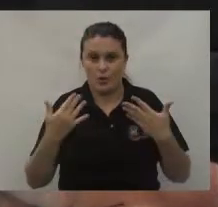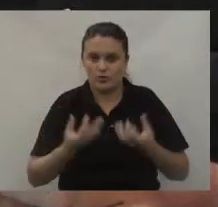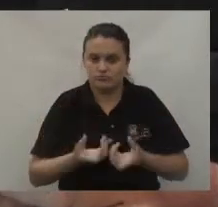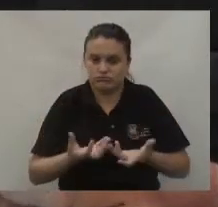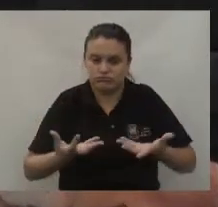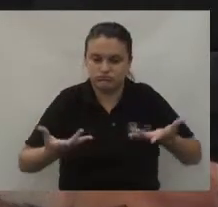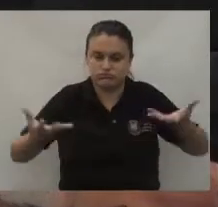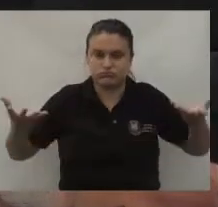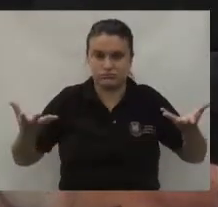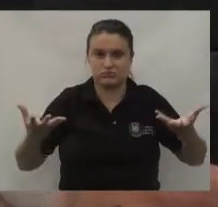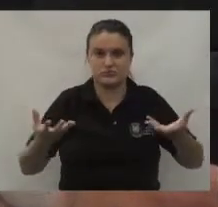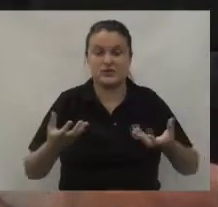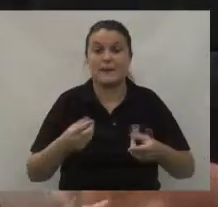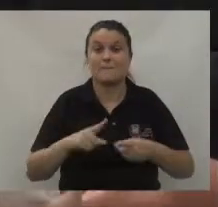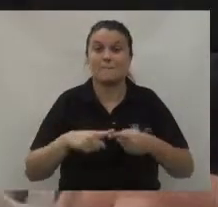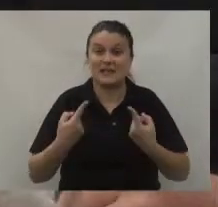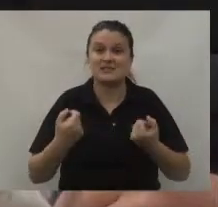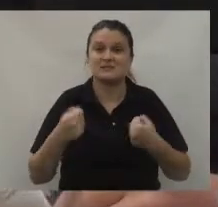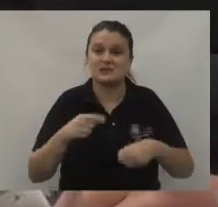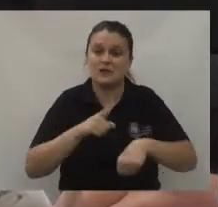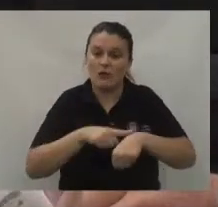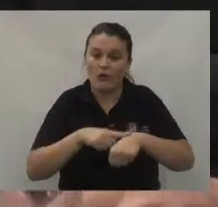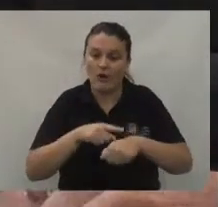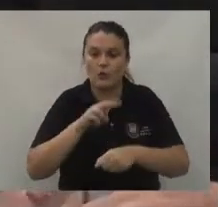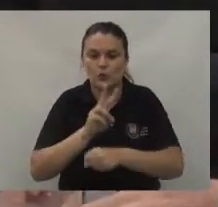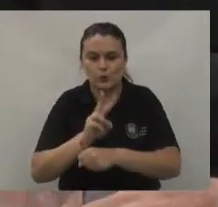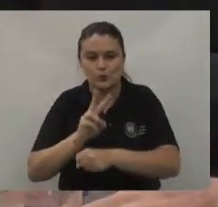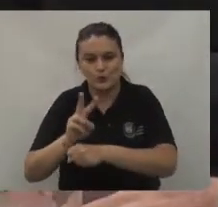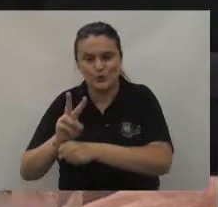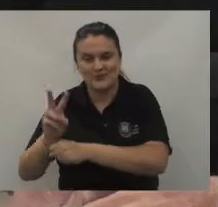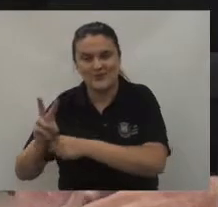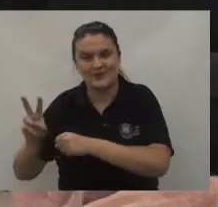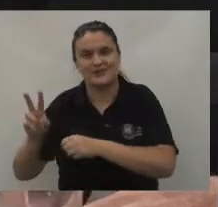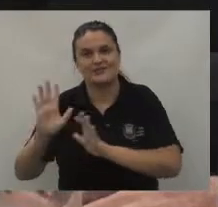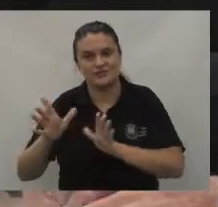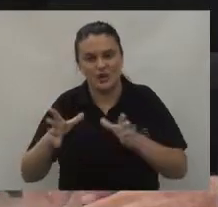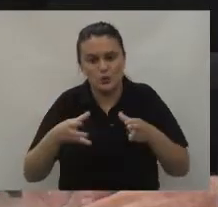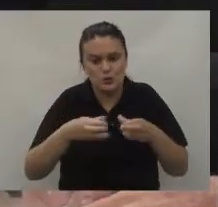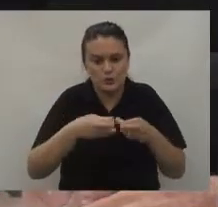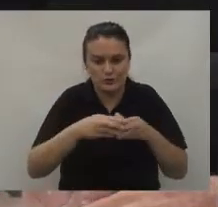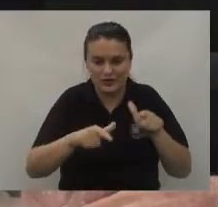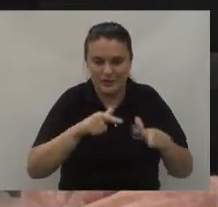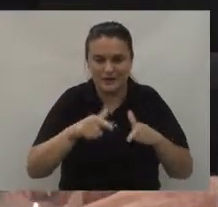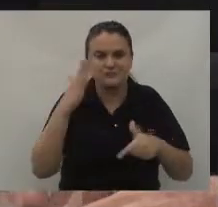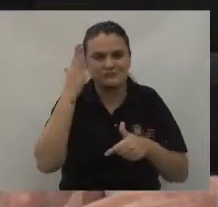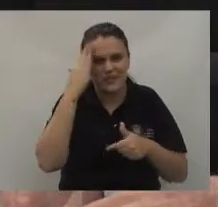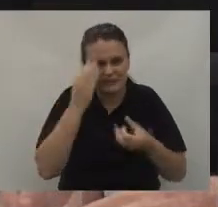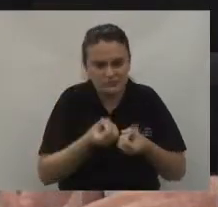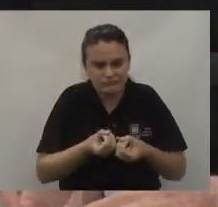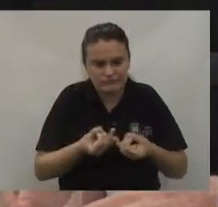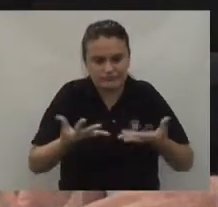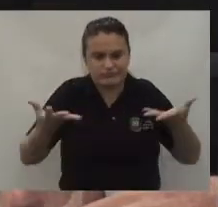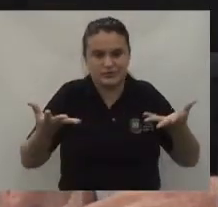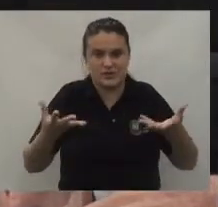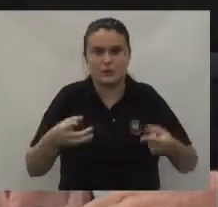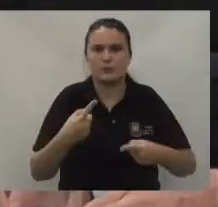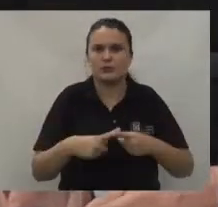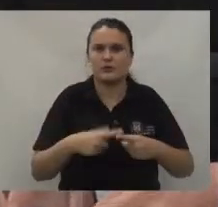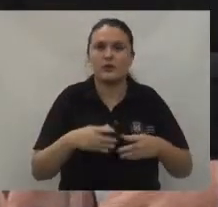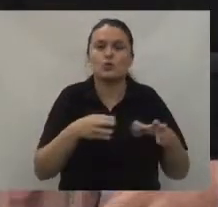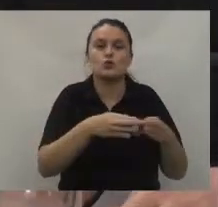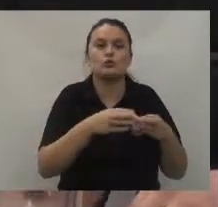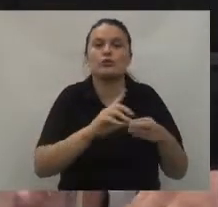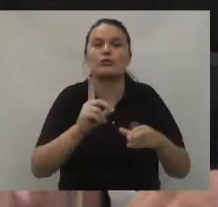e foi nessas épocas mas tem que se programar deixar a equipe já arrumado se sabe que o mato cresce nessa época porque as